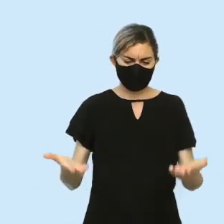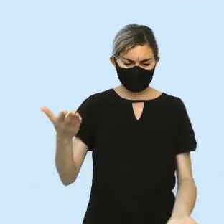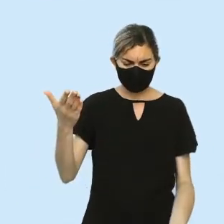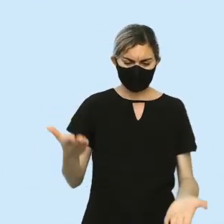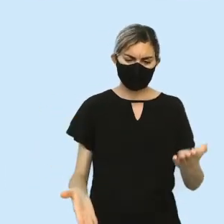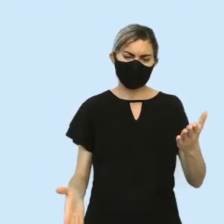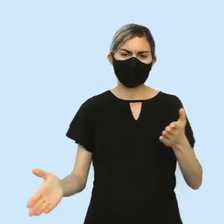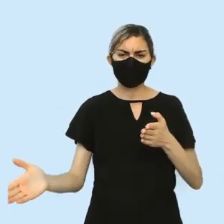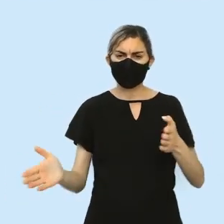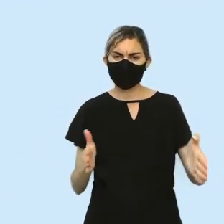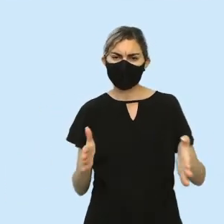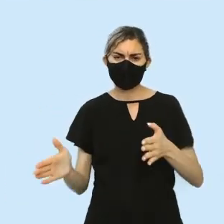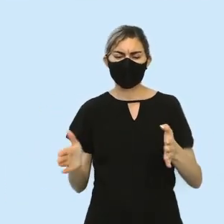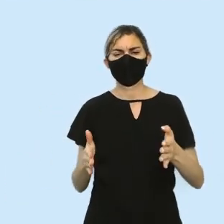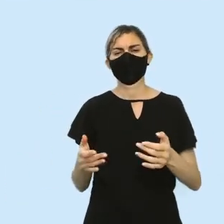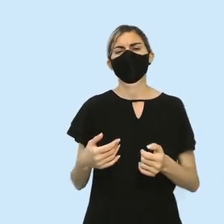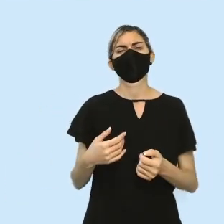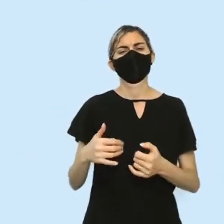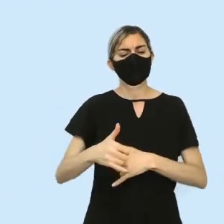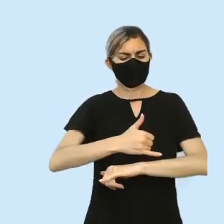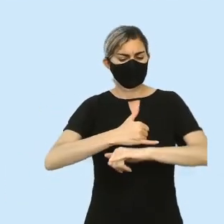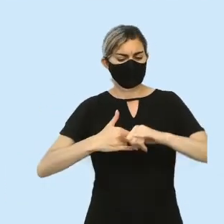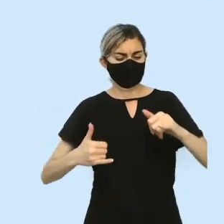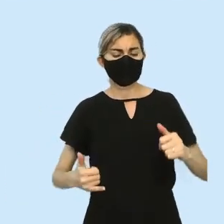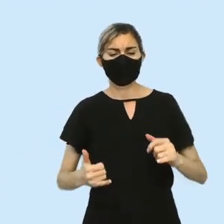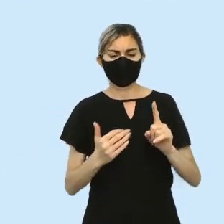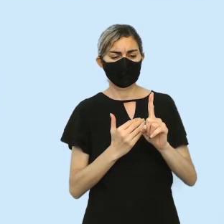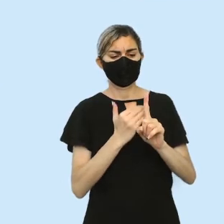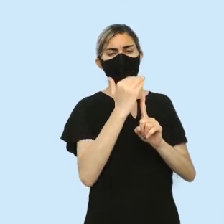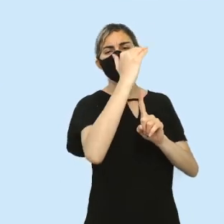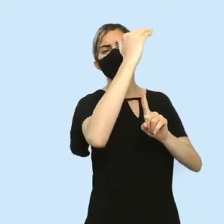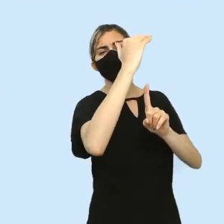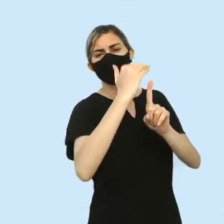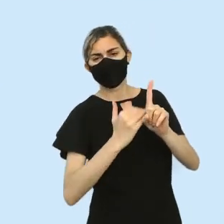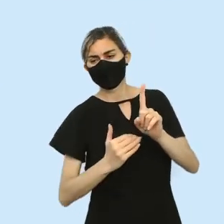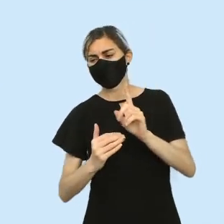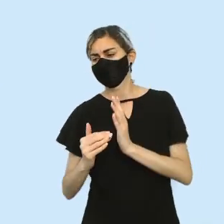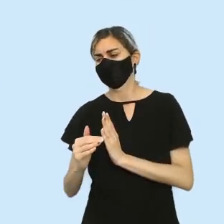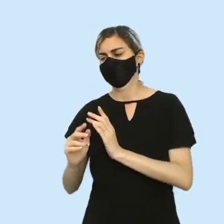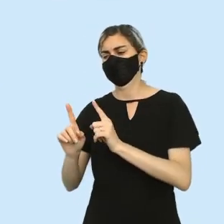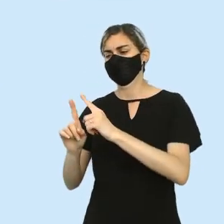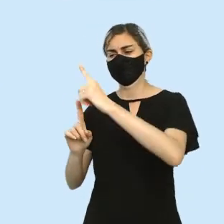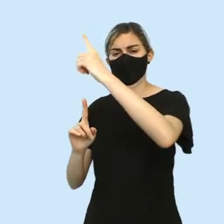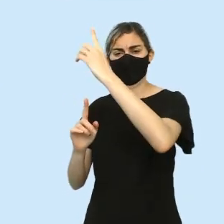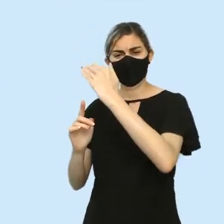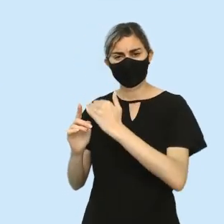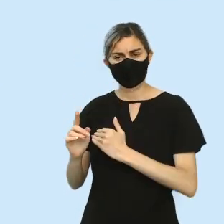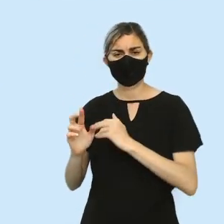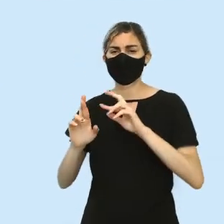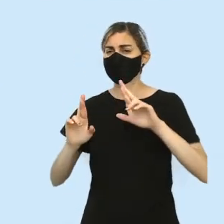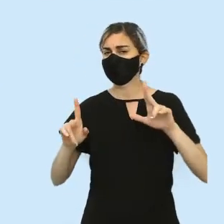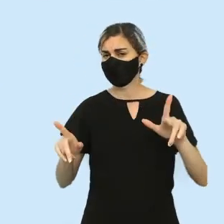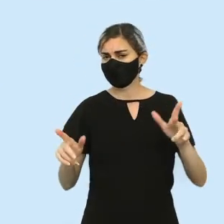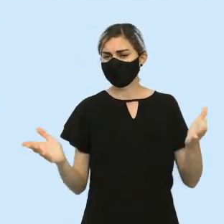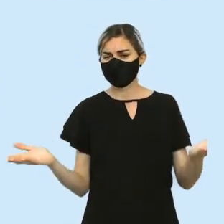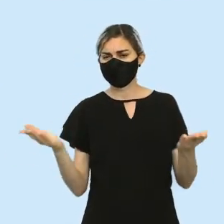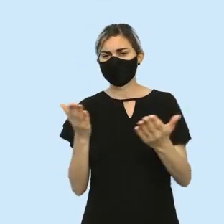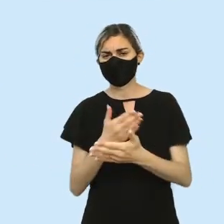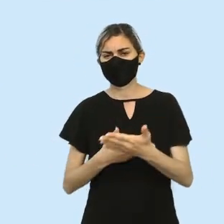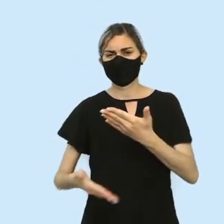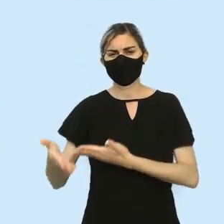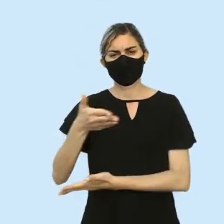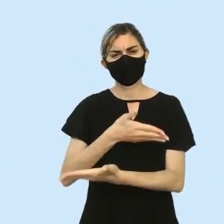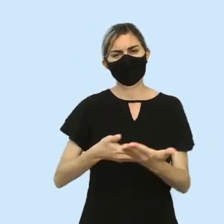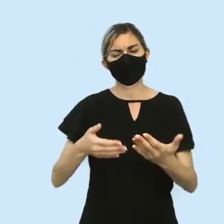Balanço energético. Enquanto as temperaturas forem diferentes, os sistemas trocam de